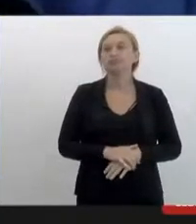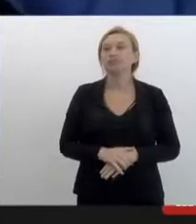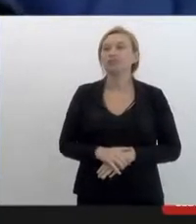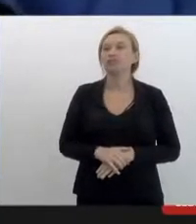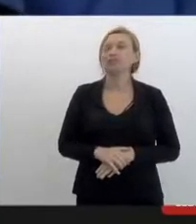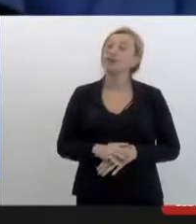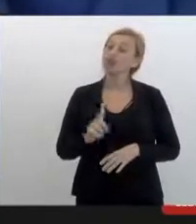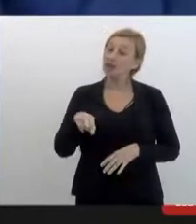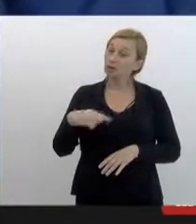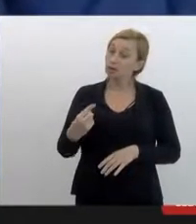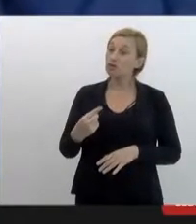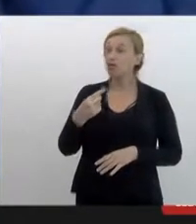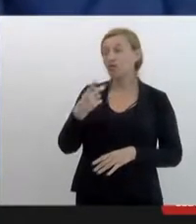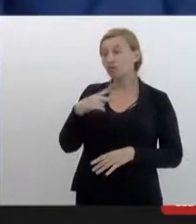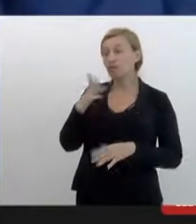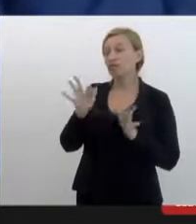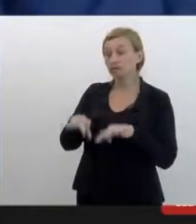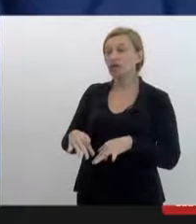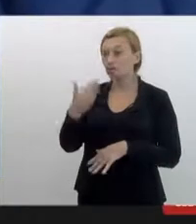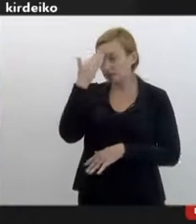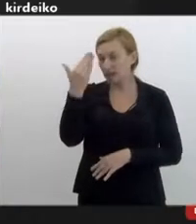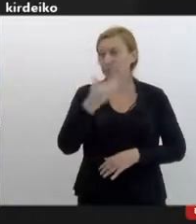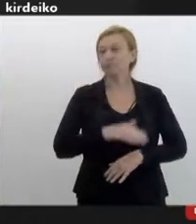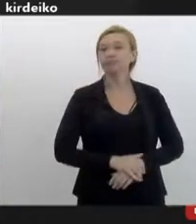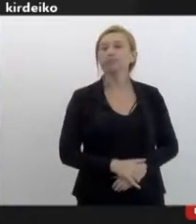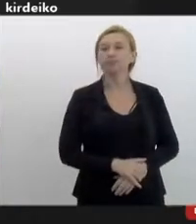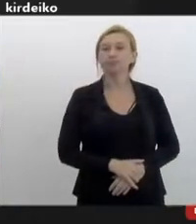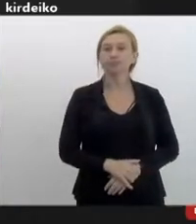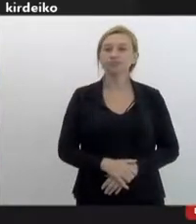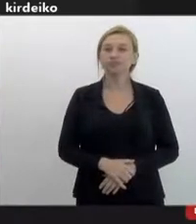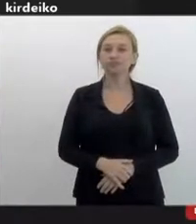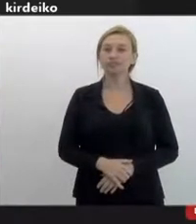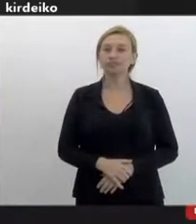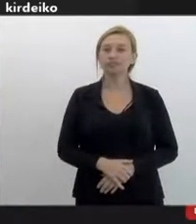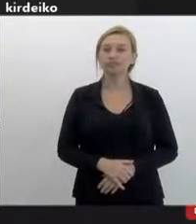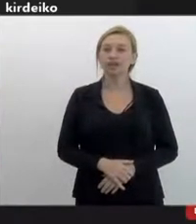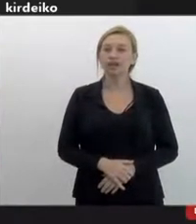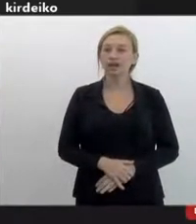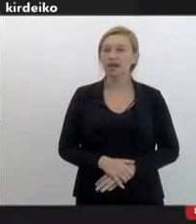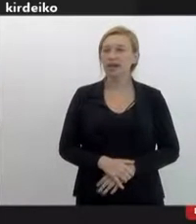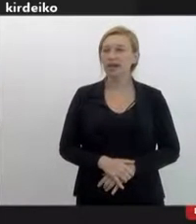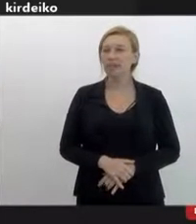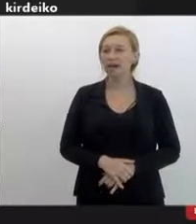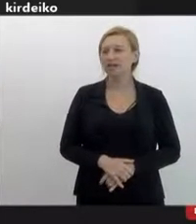emitiria um juízo final. Obrigado. Obrigado, doutor Leivas.